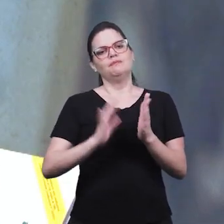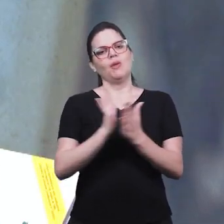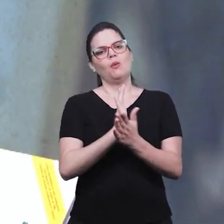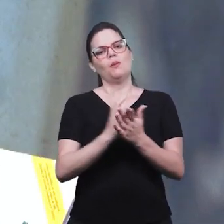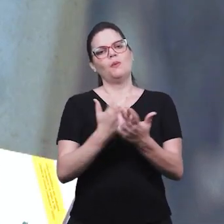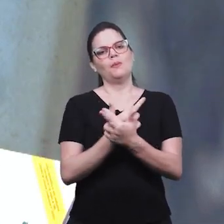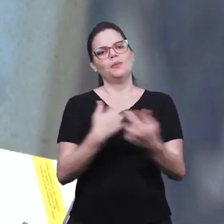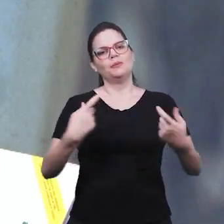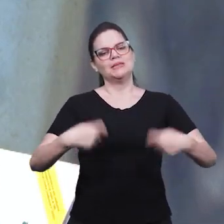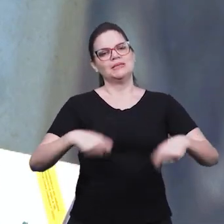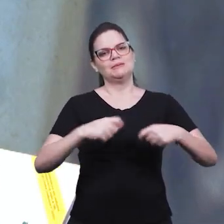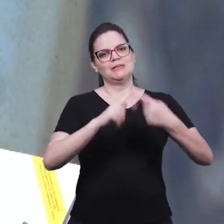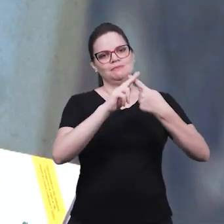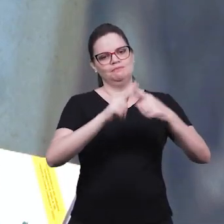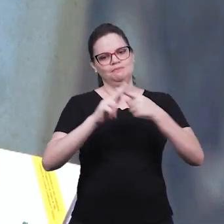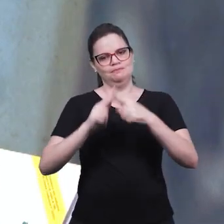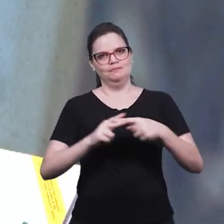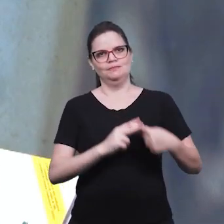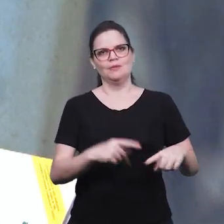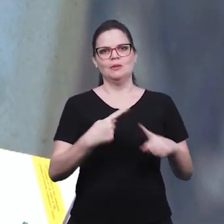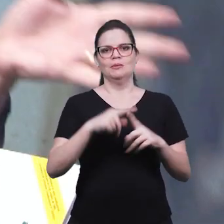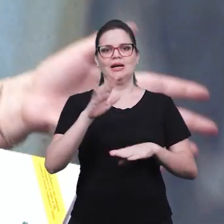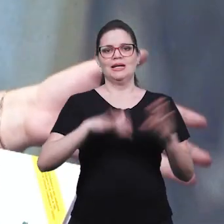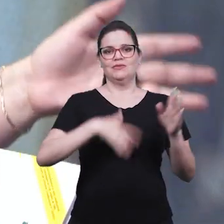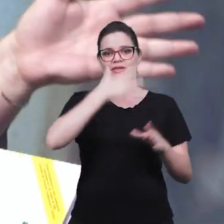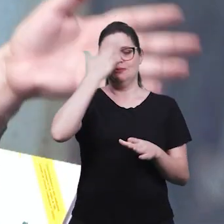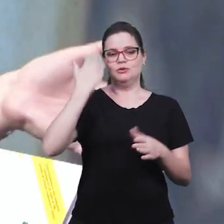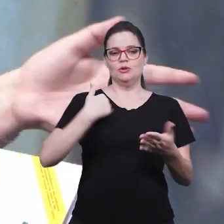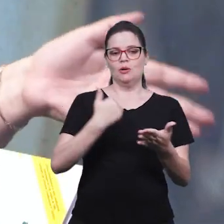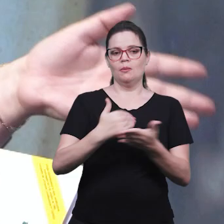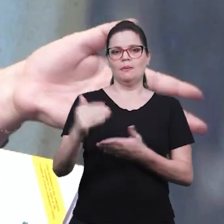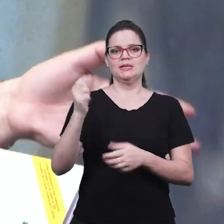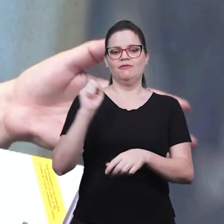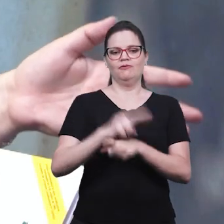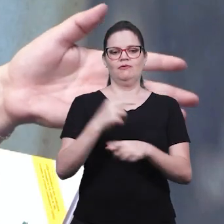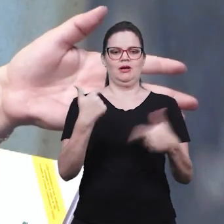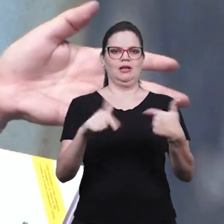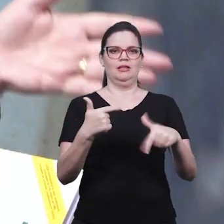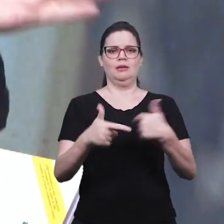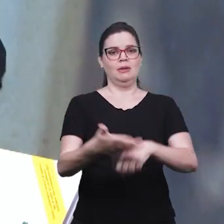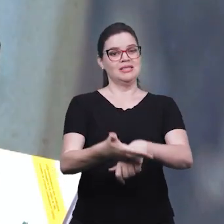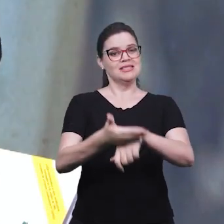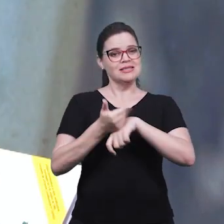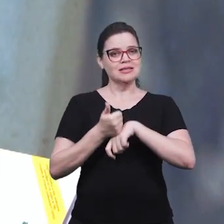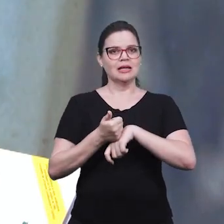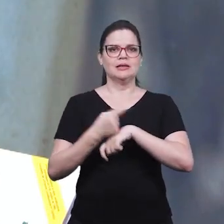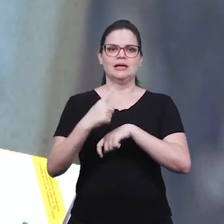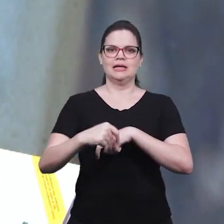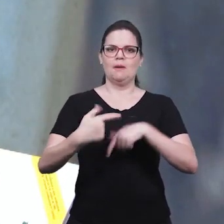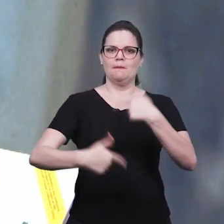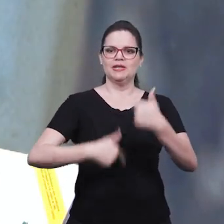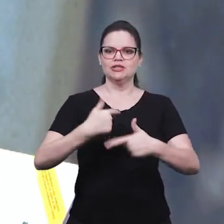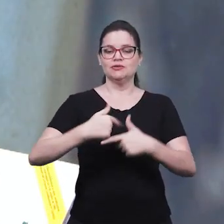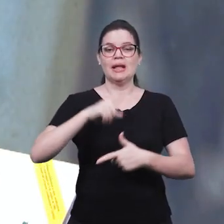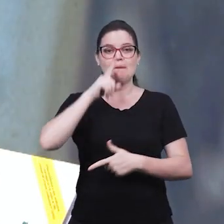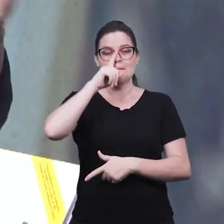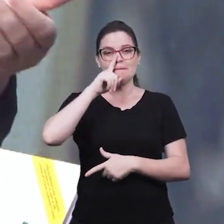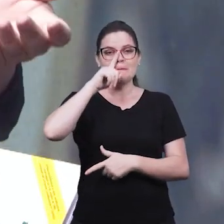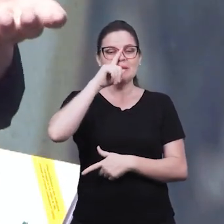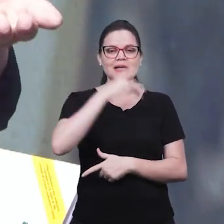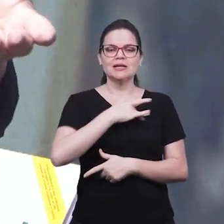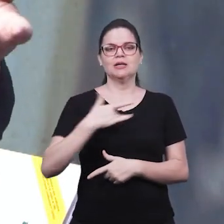regras, algumas coisas para ser regulamentada, porque às vezes a pessoa começa a trabalhar muito cedo. Sim. E como é uma atividade